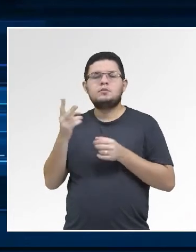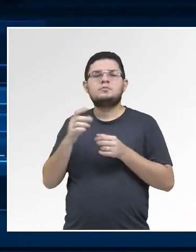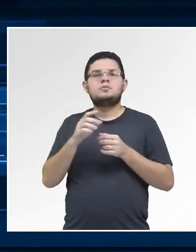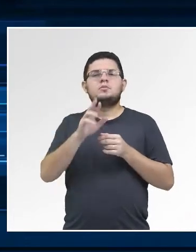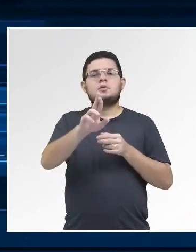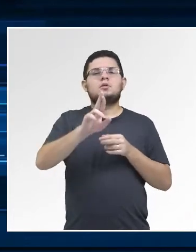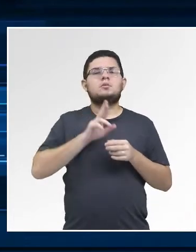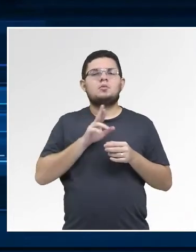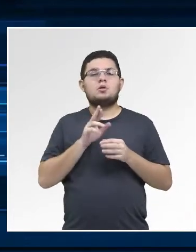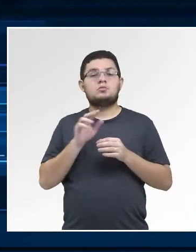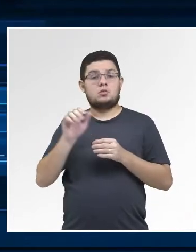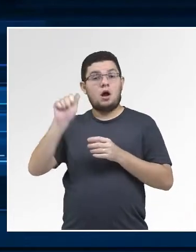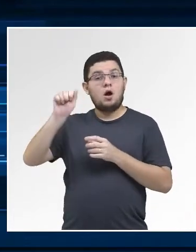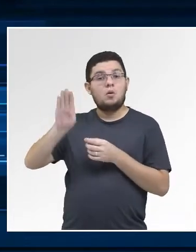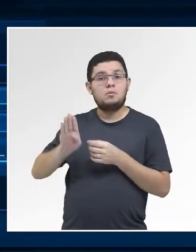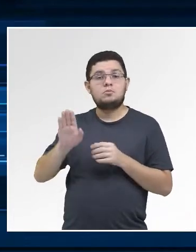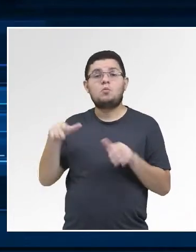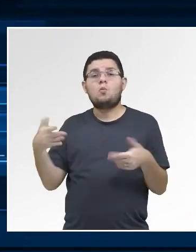they? Vamos lá.